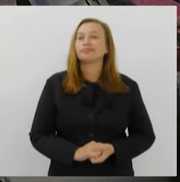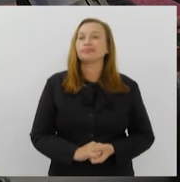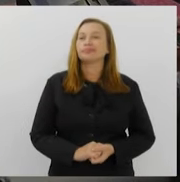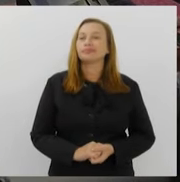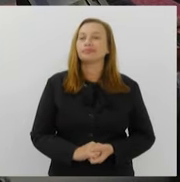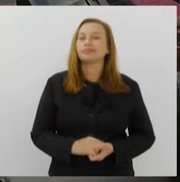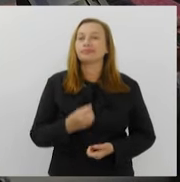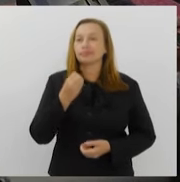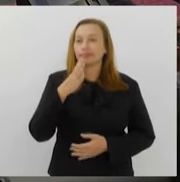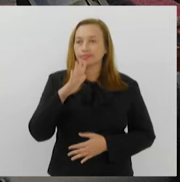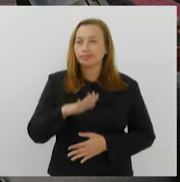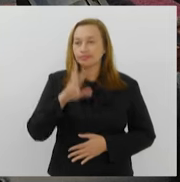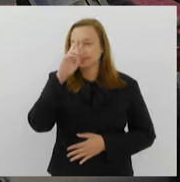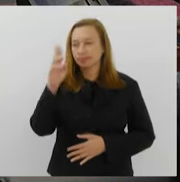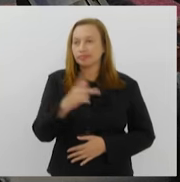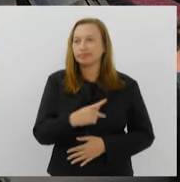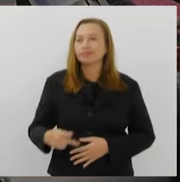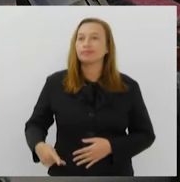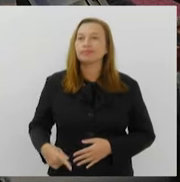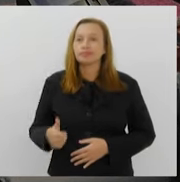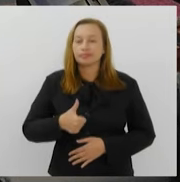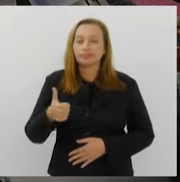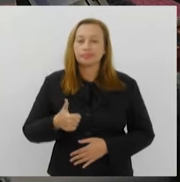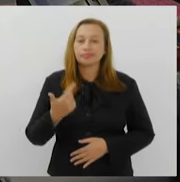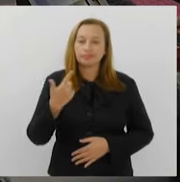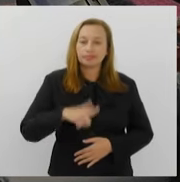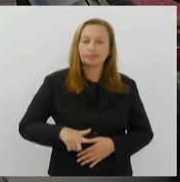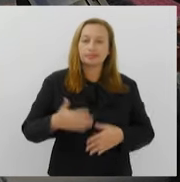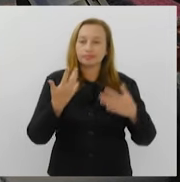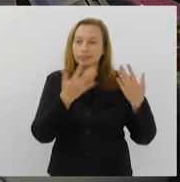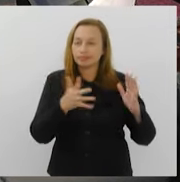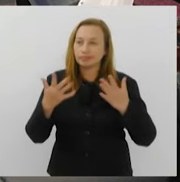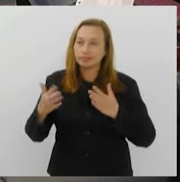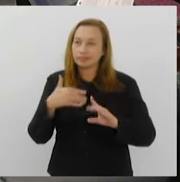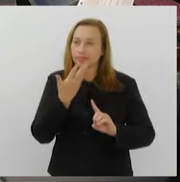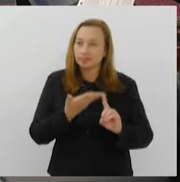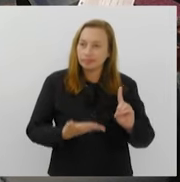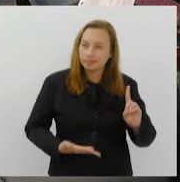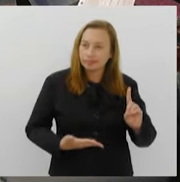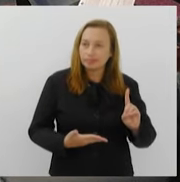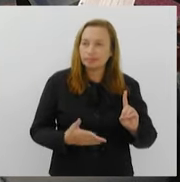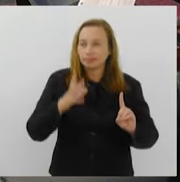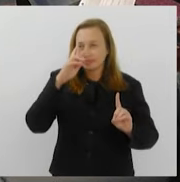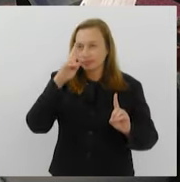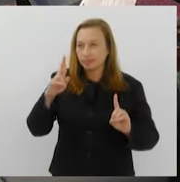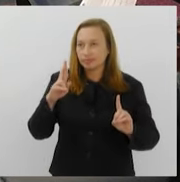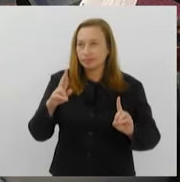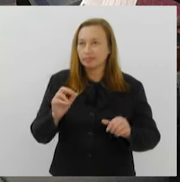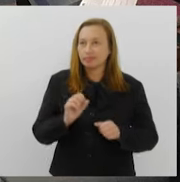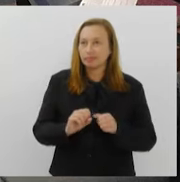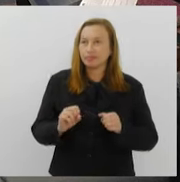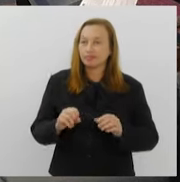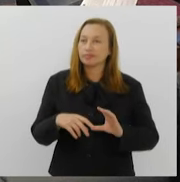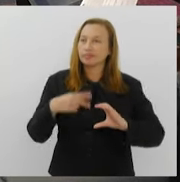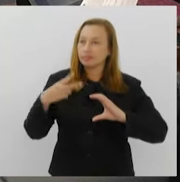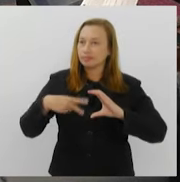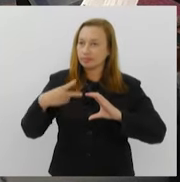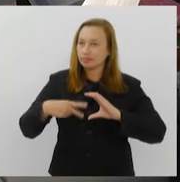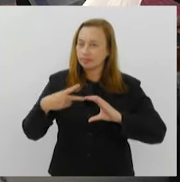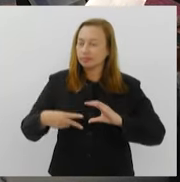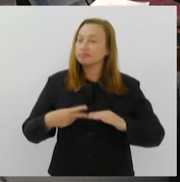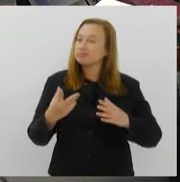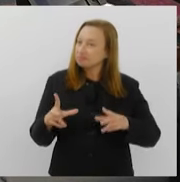Boa tarde, presidente. Boa tarde. Primeiro, queria mais uma vez parabenizá-lo pela homenagem que o senhor irá receber hoje na Câmara dos Vereadores. Muito obrigado.